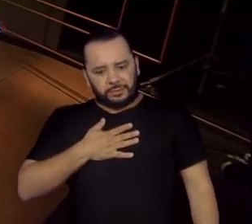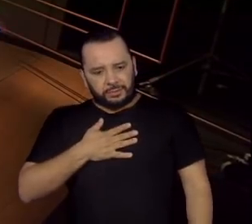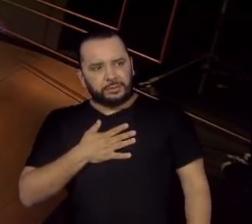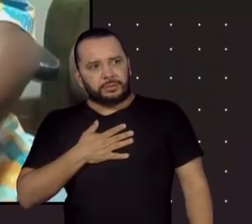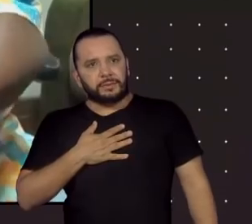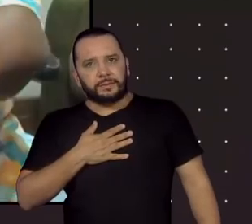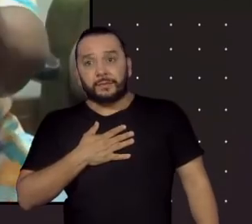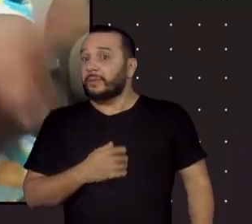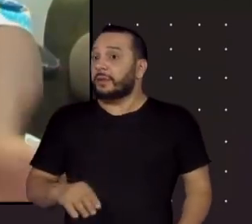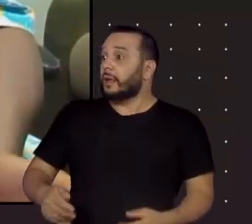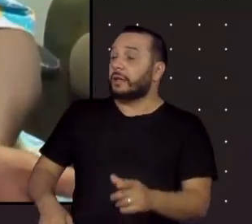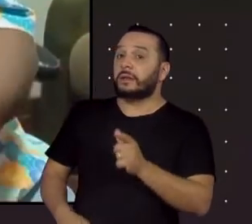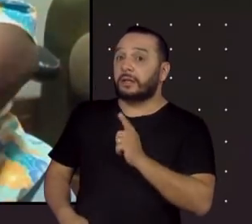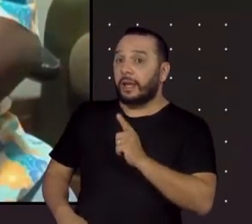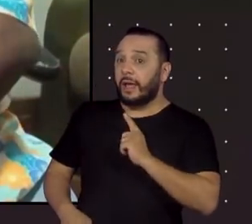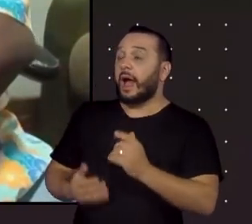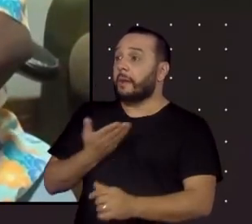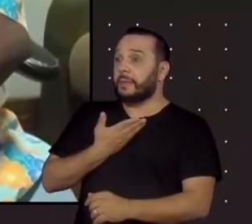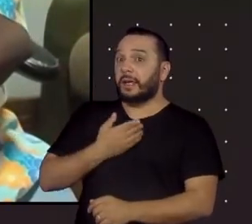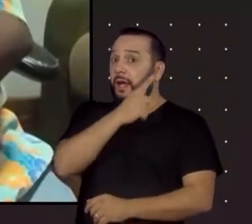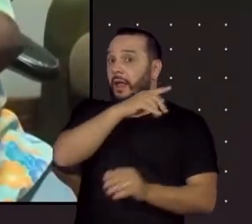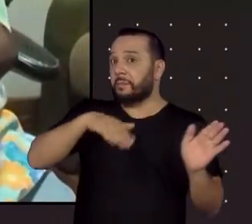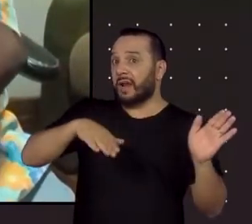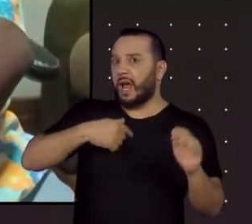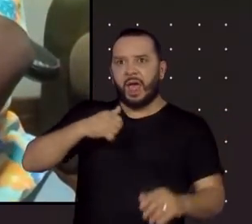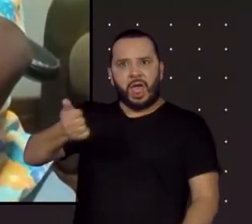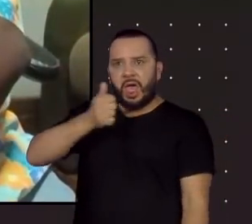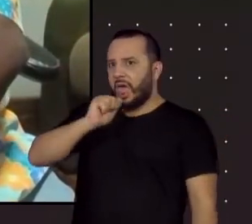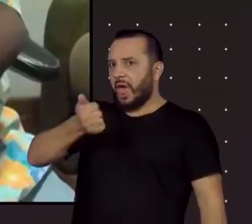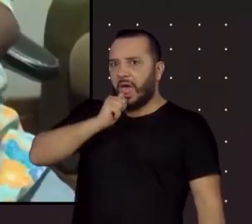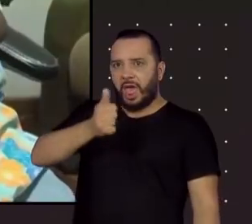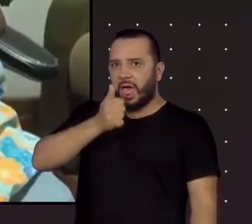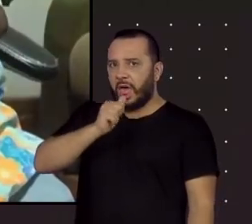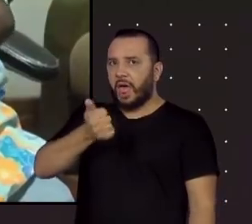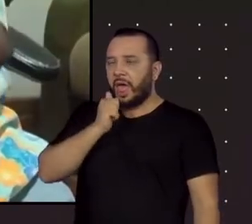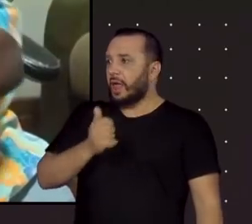Eu tenho uma amiga que está lá na praia, ela está chapada. E eu não estou